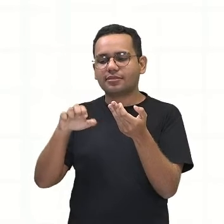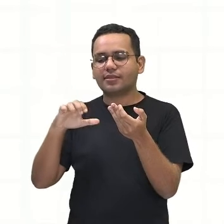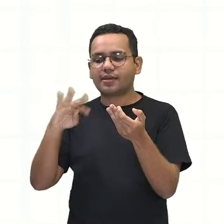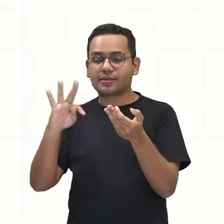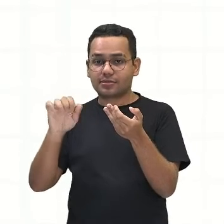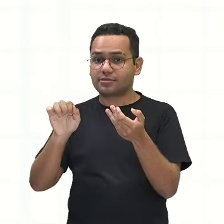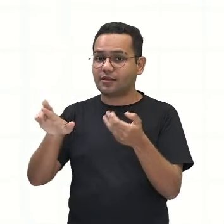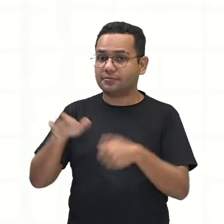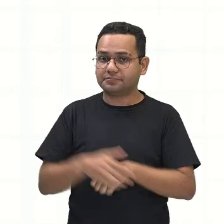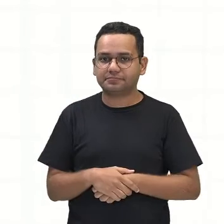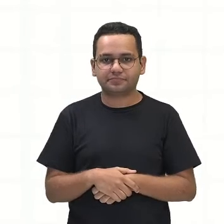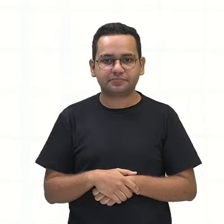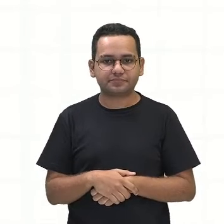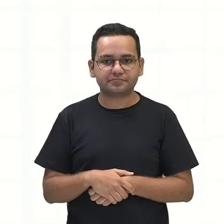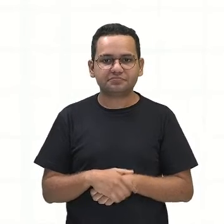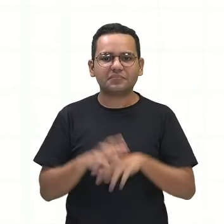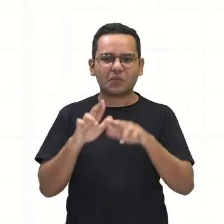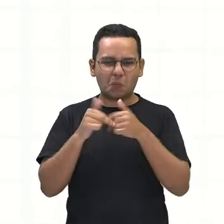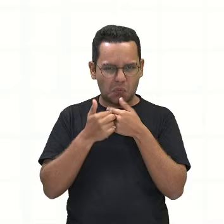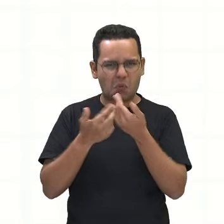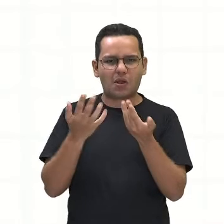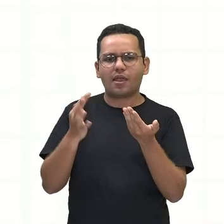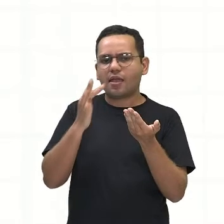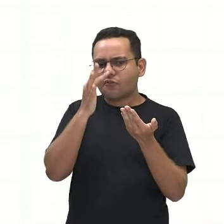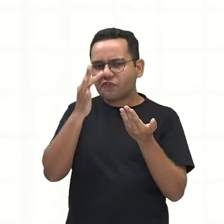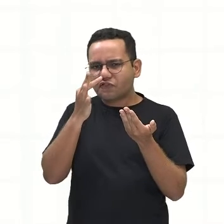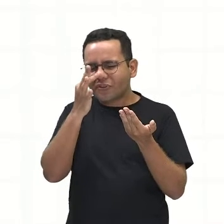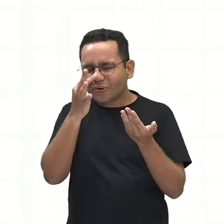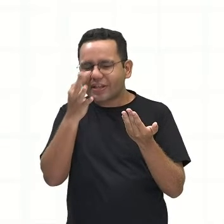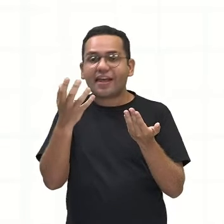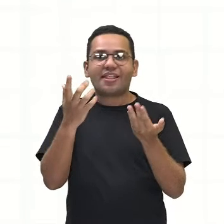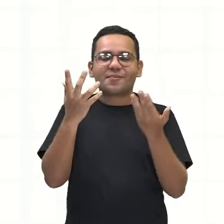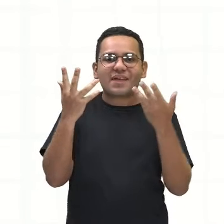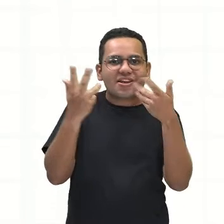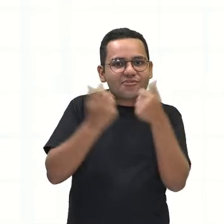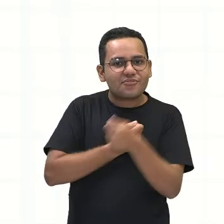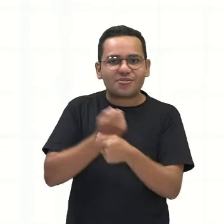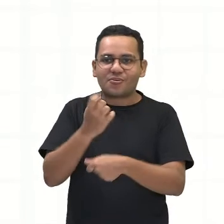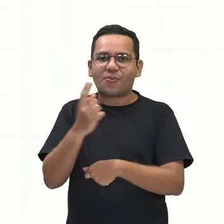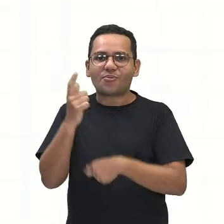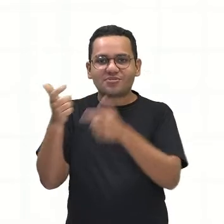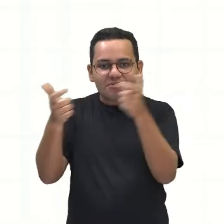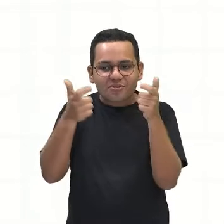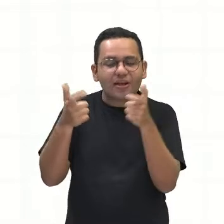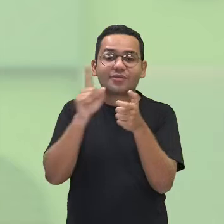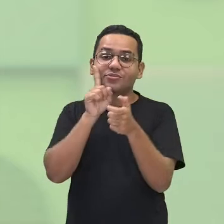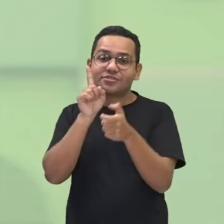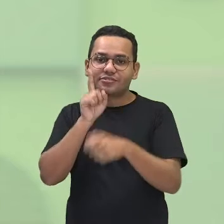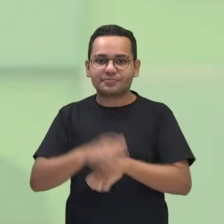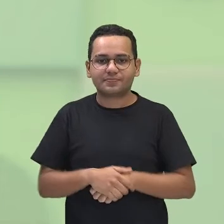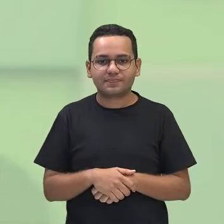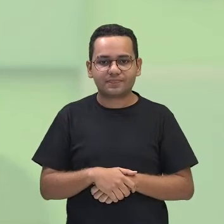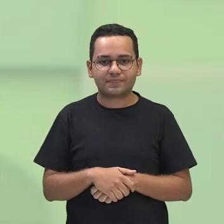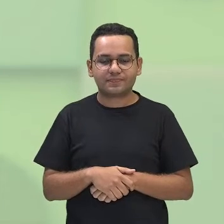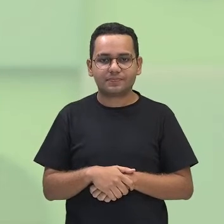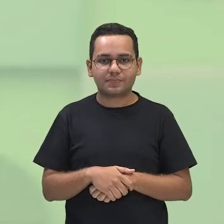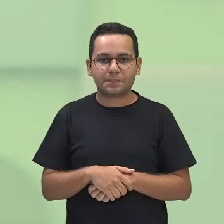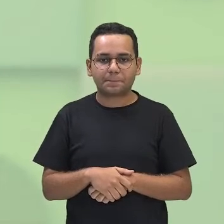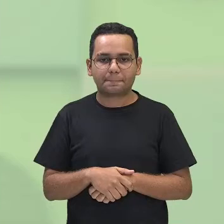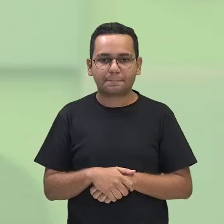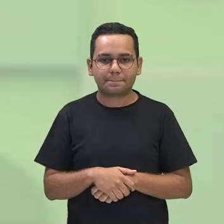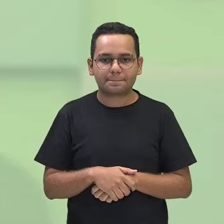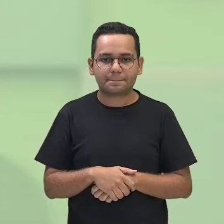elas encantam o nosso dia a dia, né? Ainda há pouco mostrei flores que estão